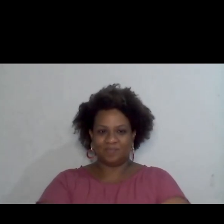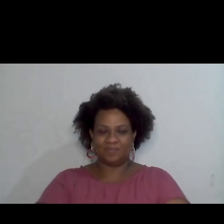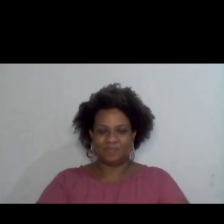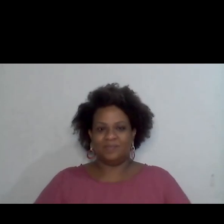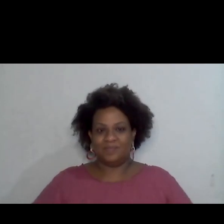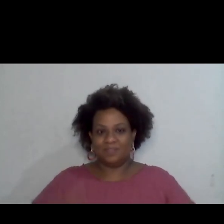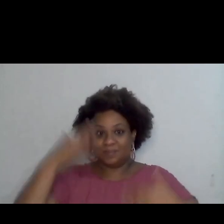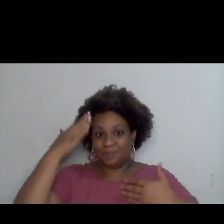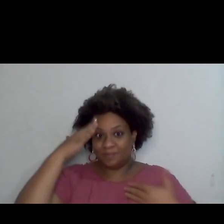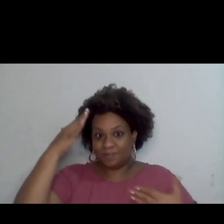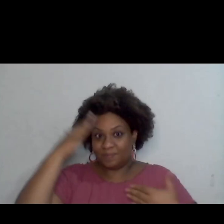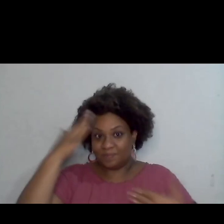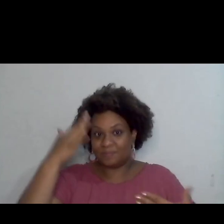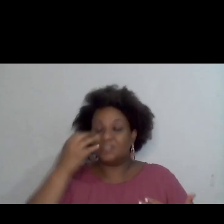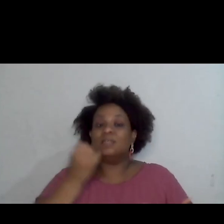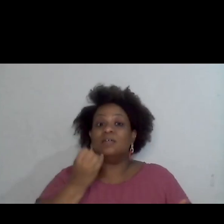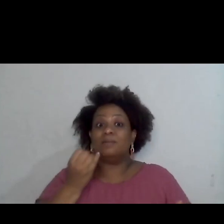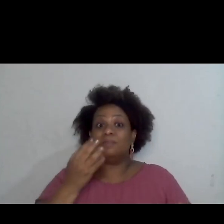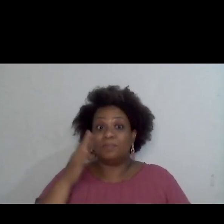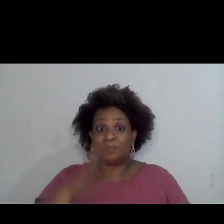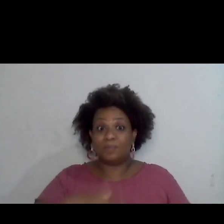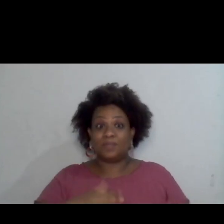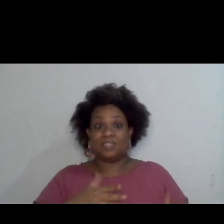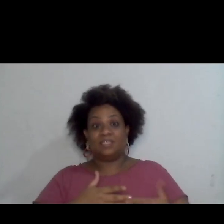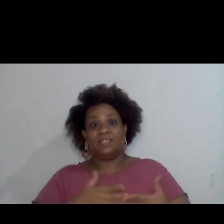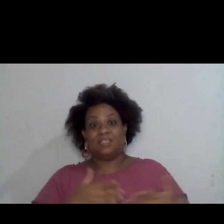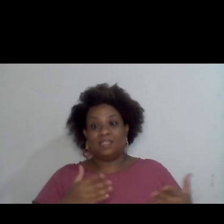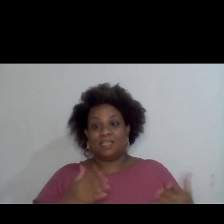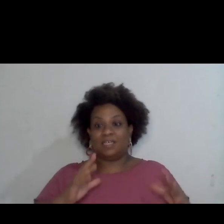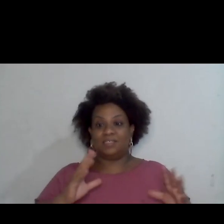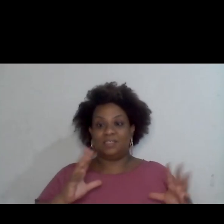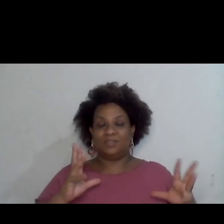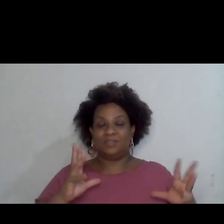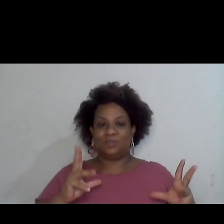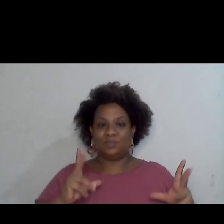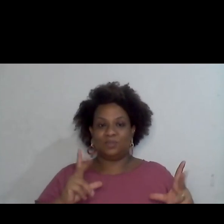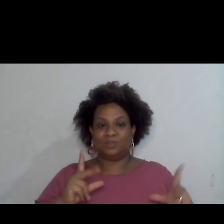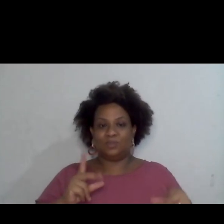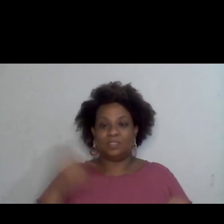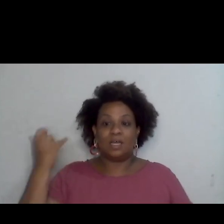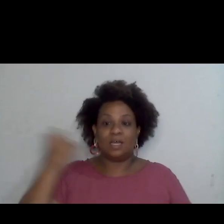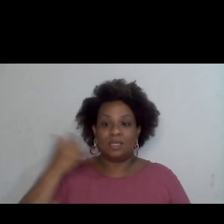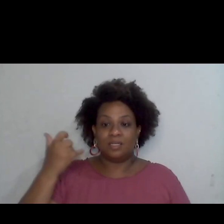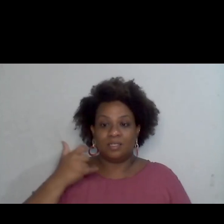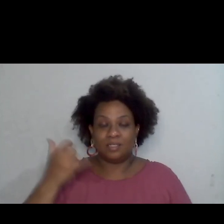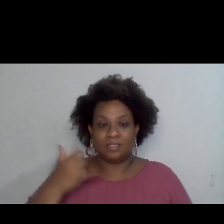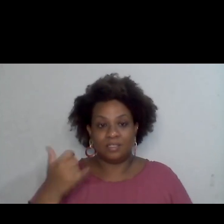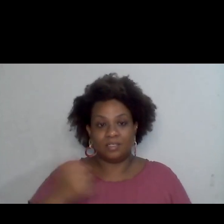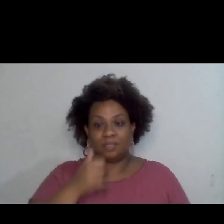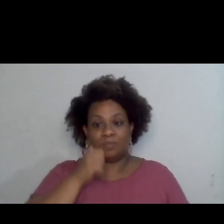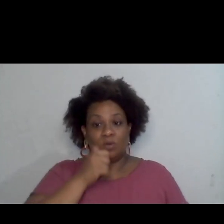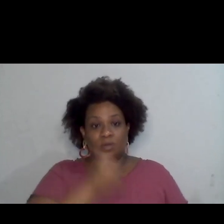Obrigada. Boa tarde a todas e todos e todes. Para audiodescrição, sou a jovem mulher